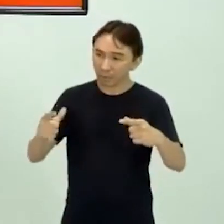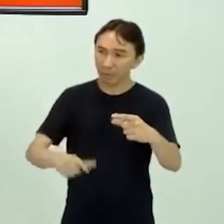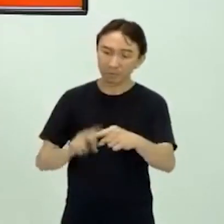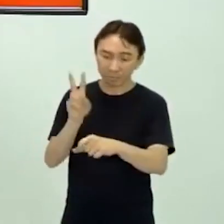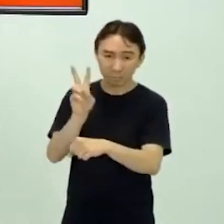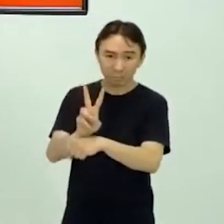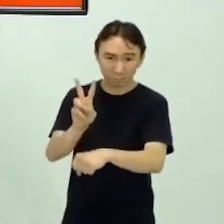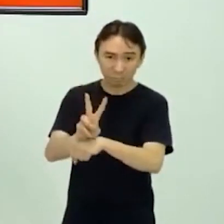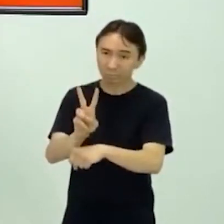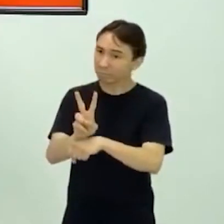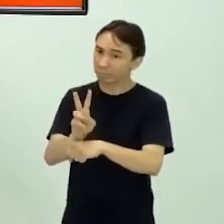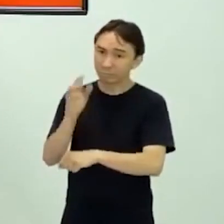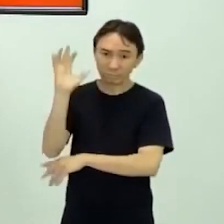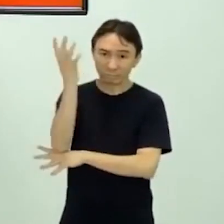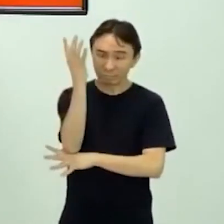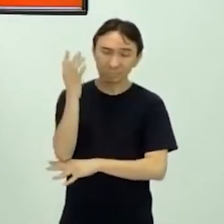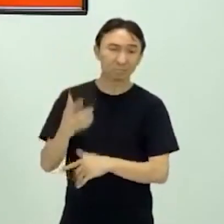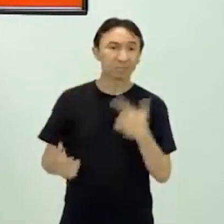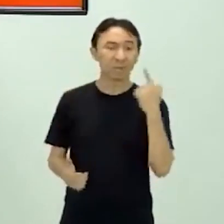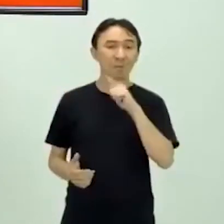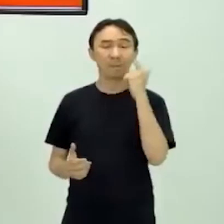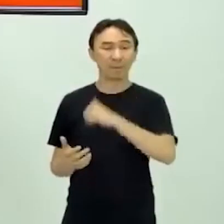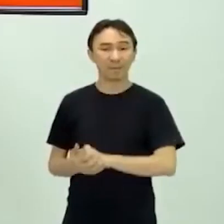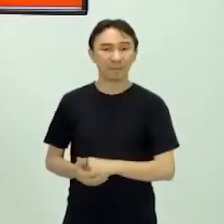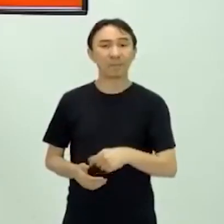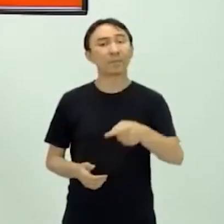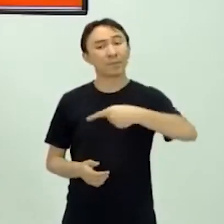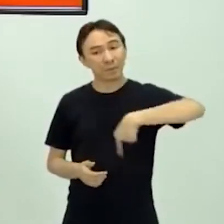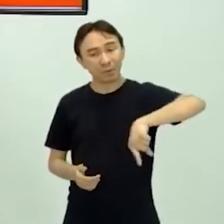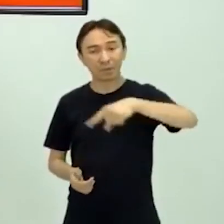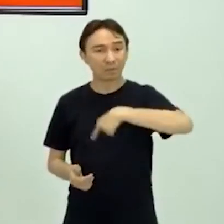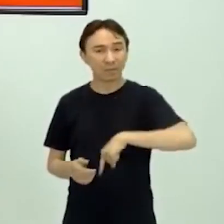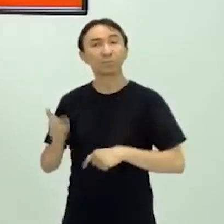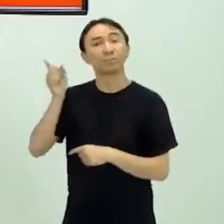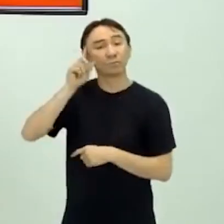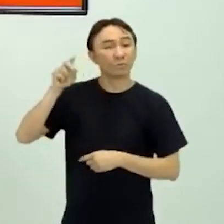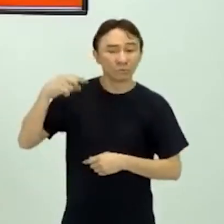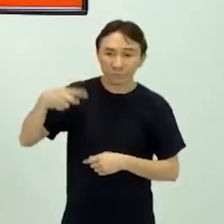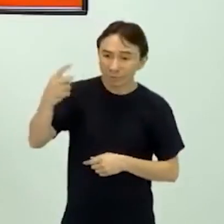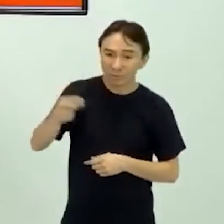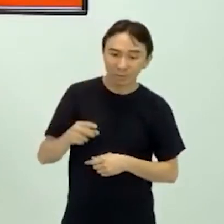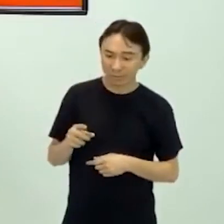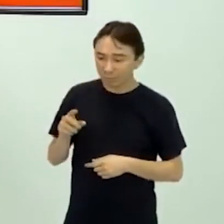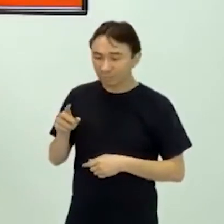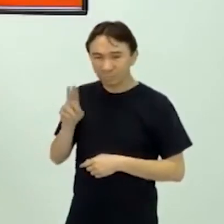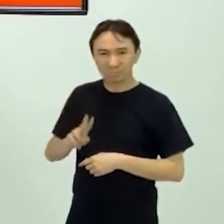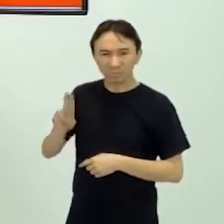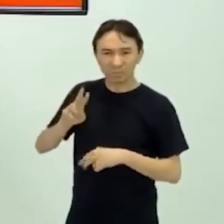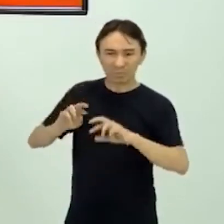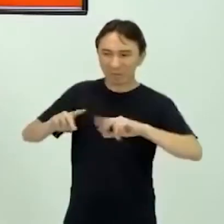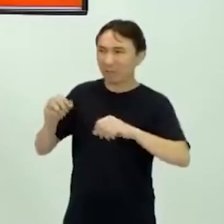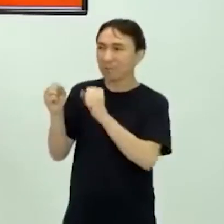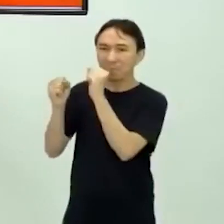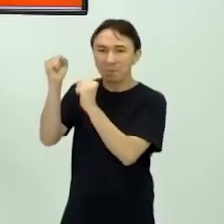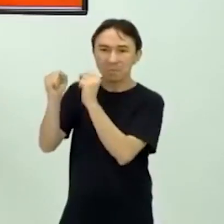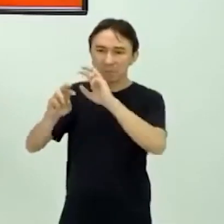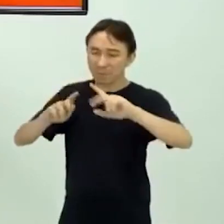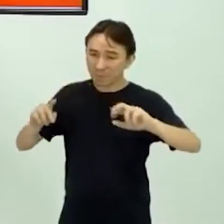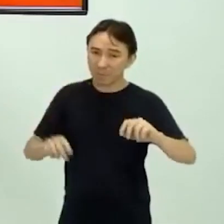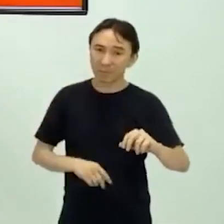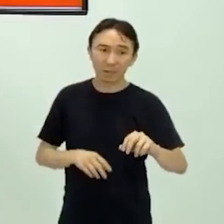nós utilizamos no nosso dia a dia está na nossa natureza. E o Brasil, né, ele tem, né,